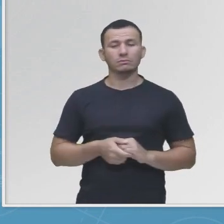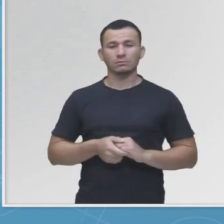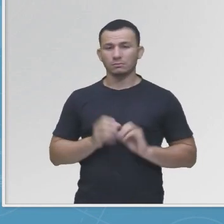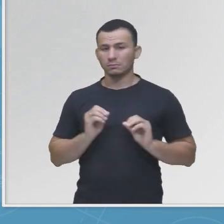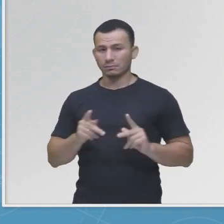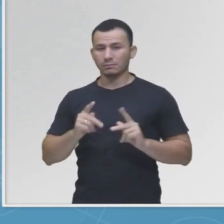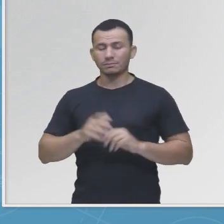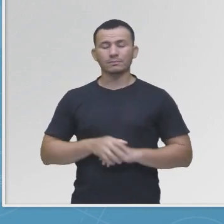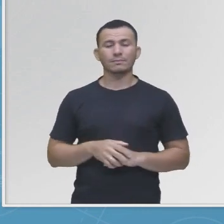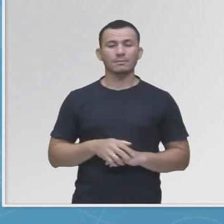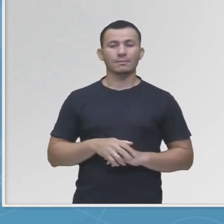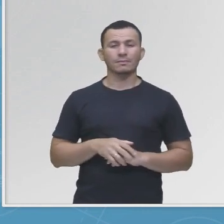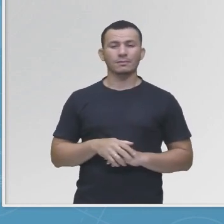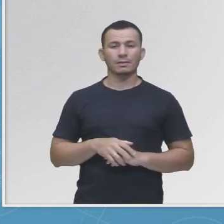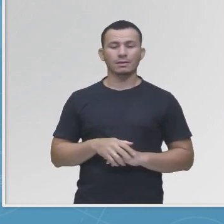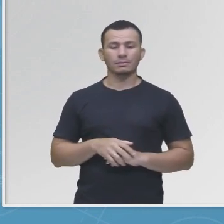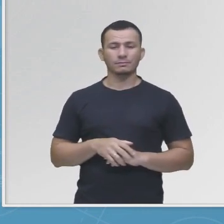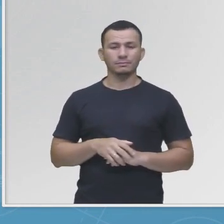correto?